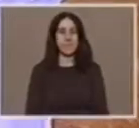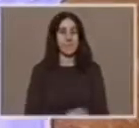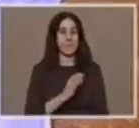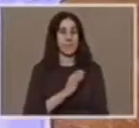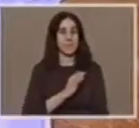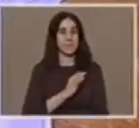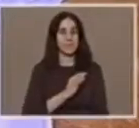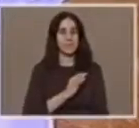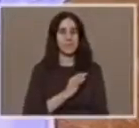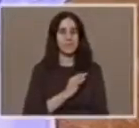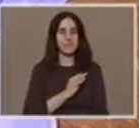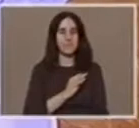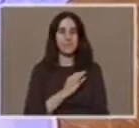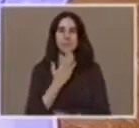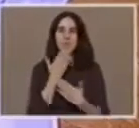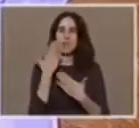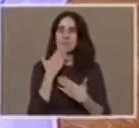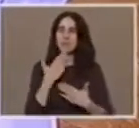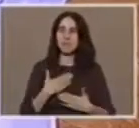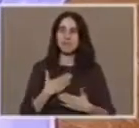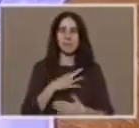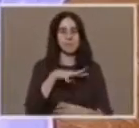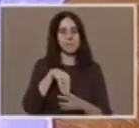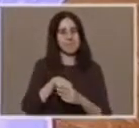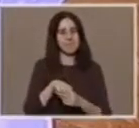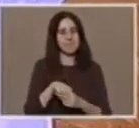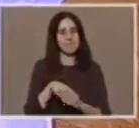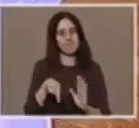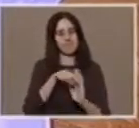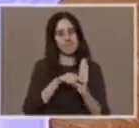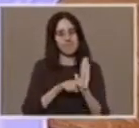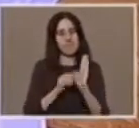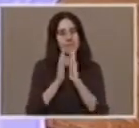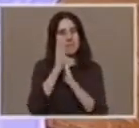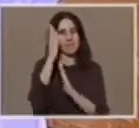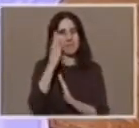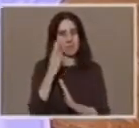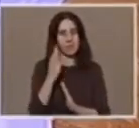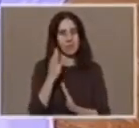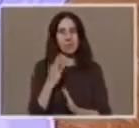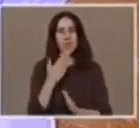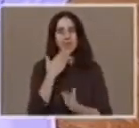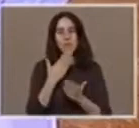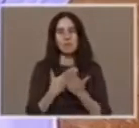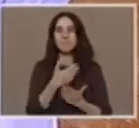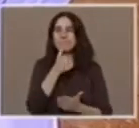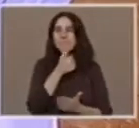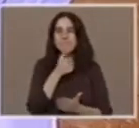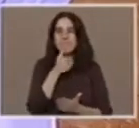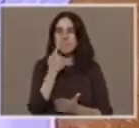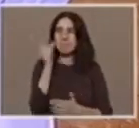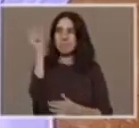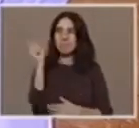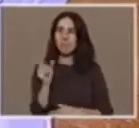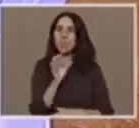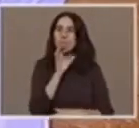Senhor, que nos destes a graça de participar neste divino sacramento, memorial perene da paixão do vosso Filho, faz a